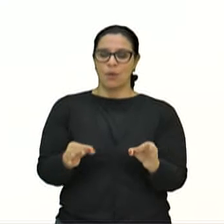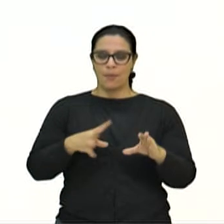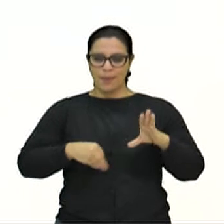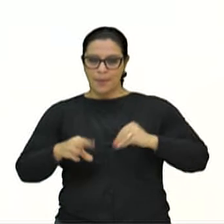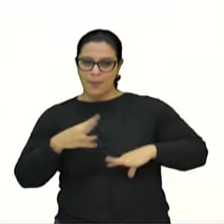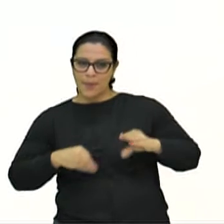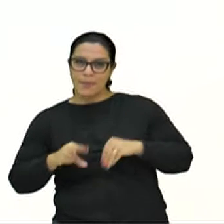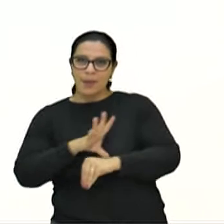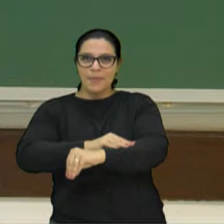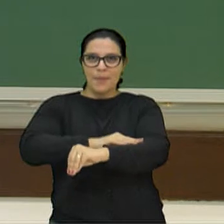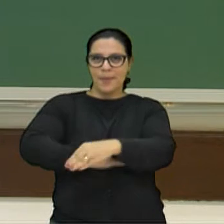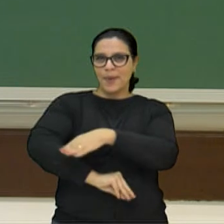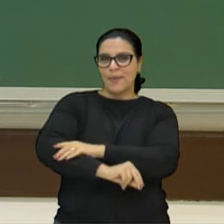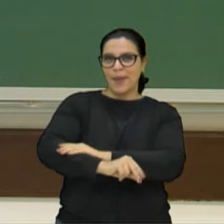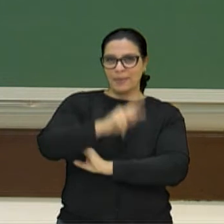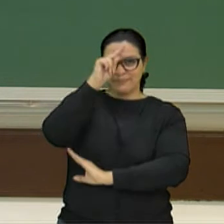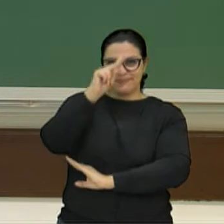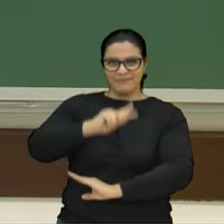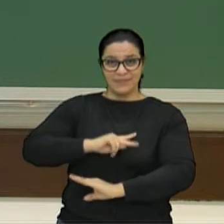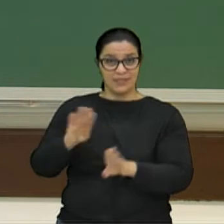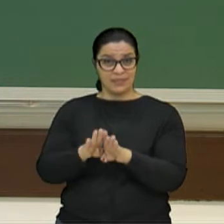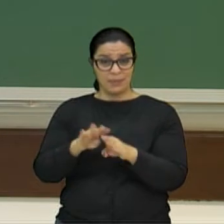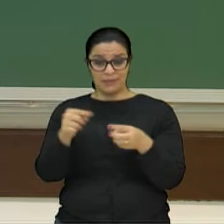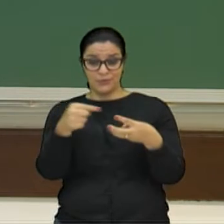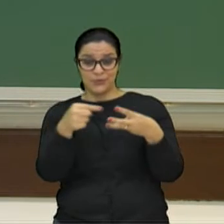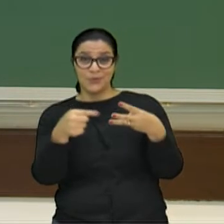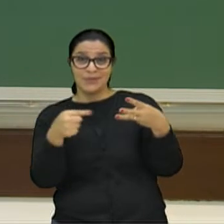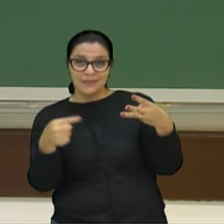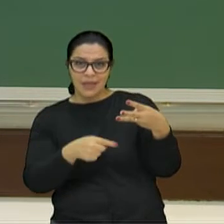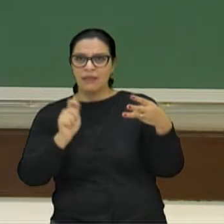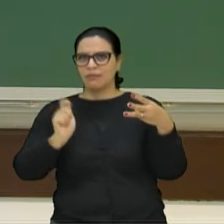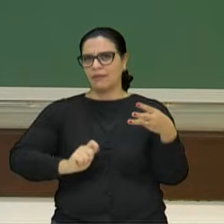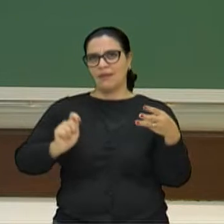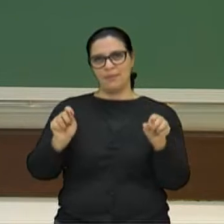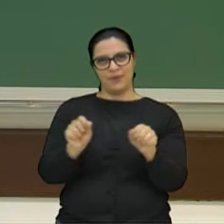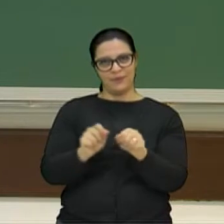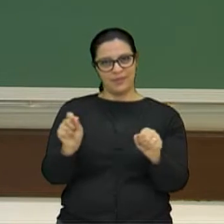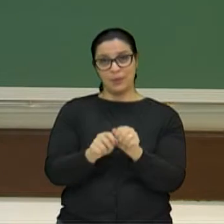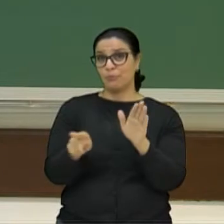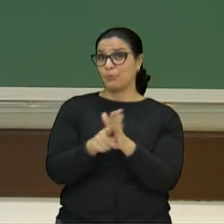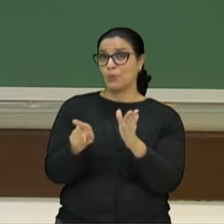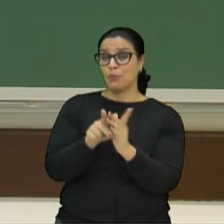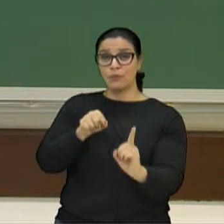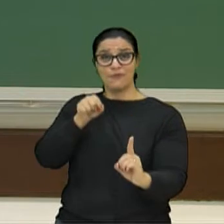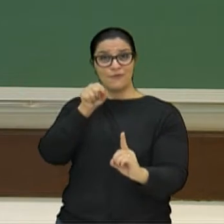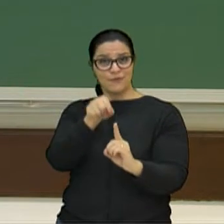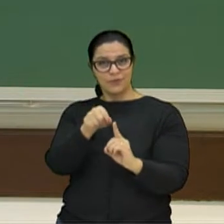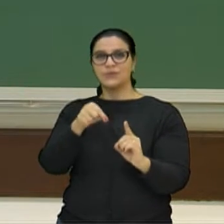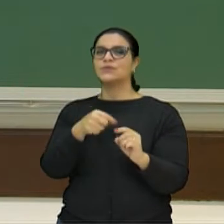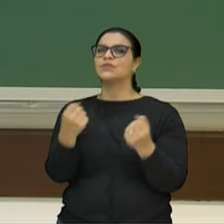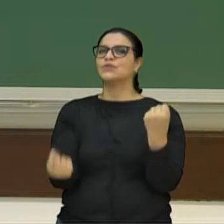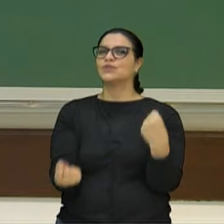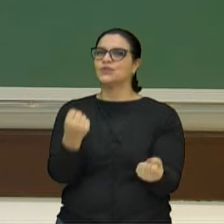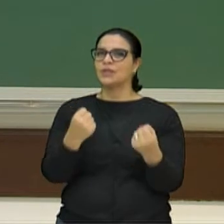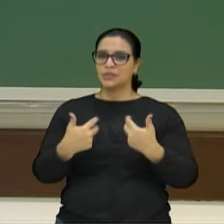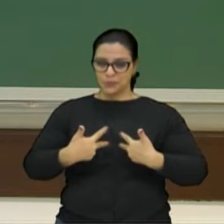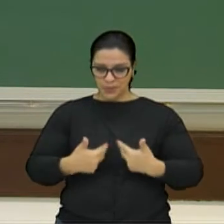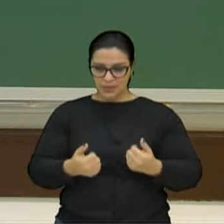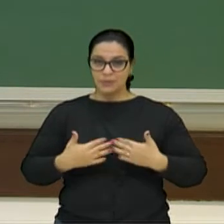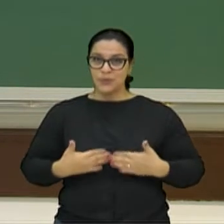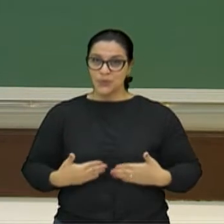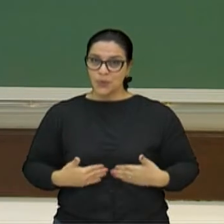e automassagem. Então são os três estilos de ginástica de conscientização mais